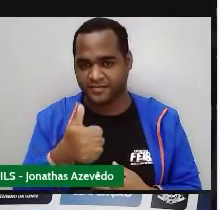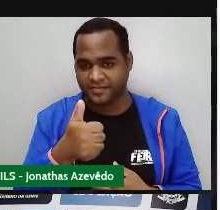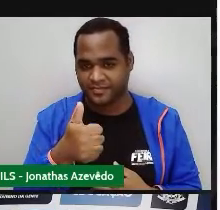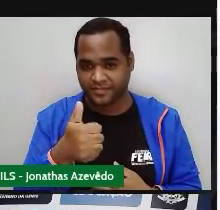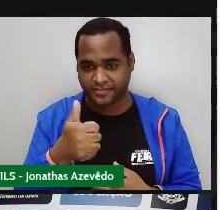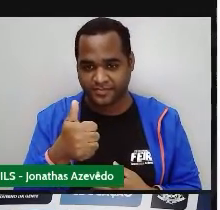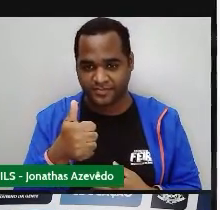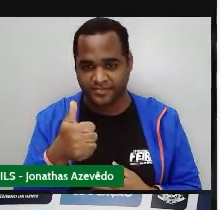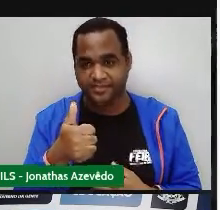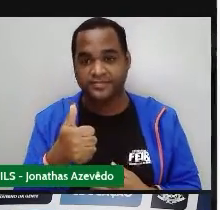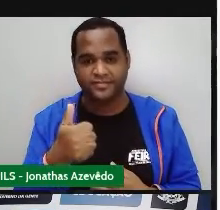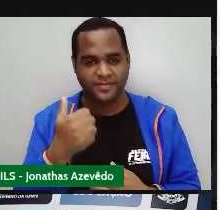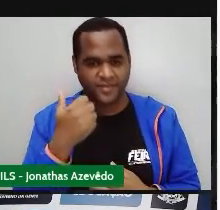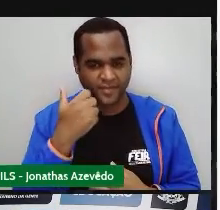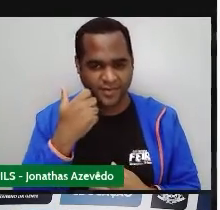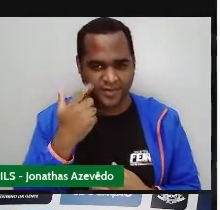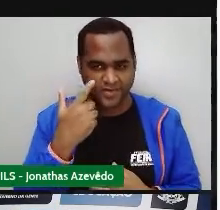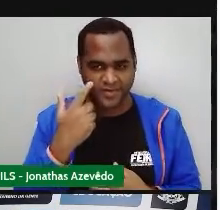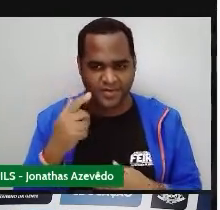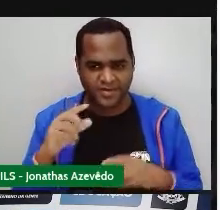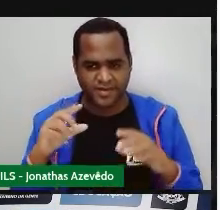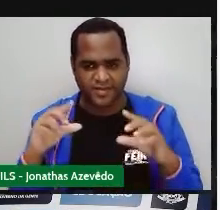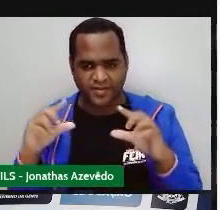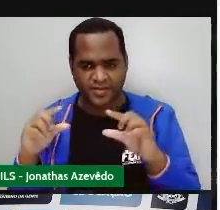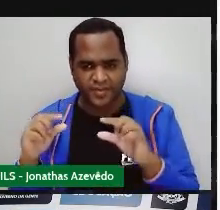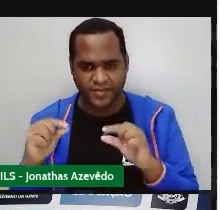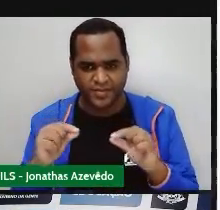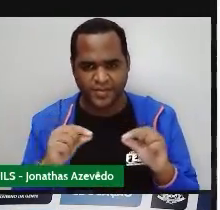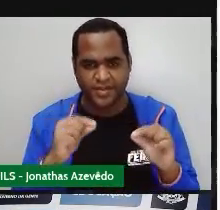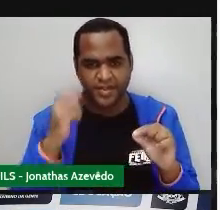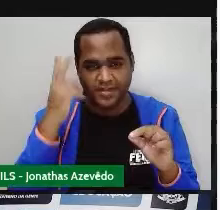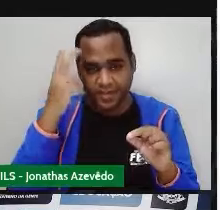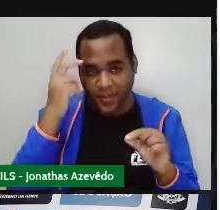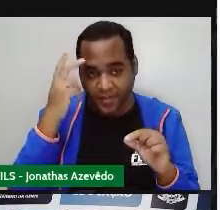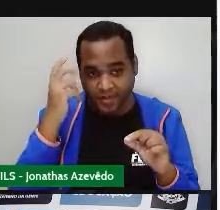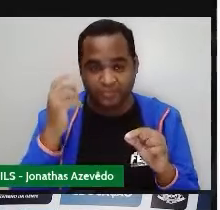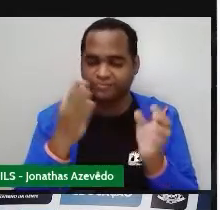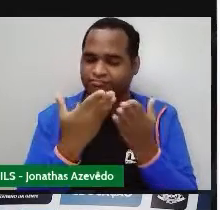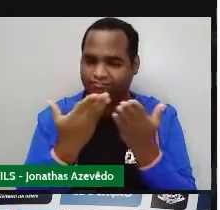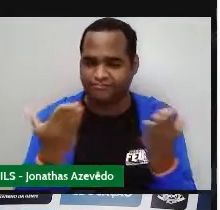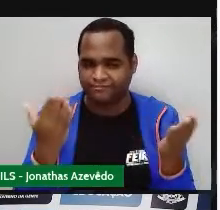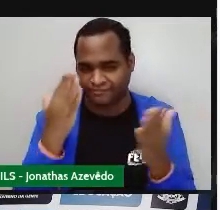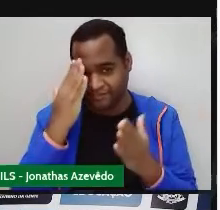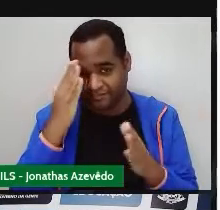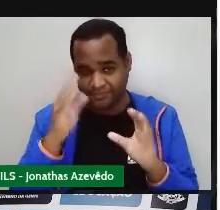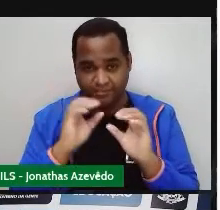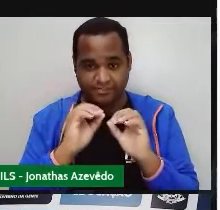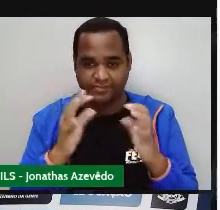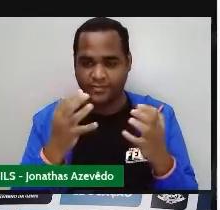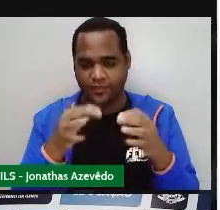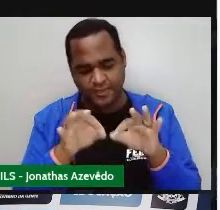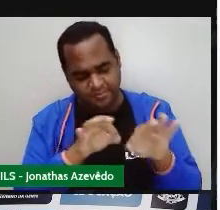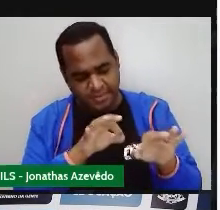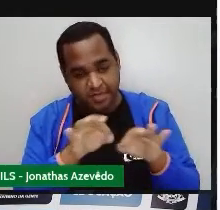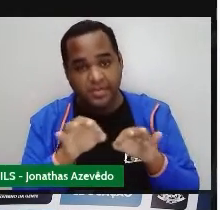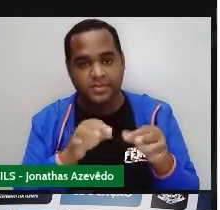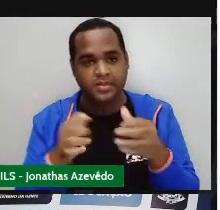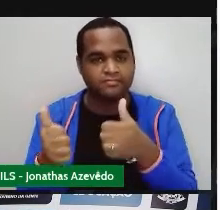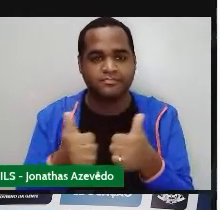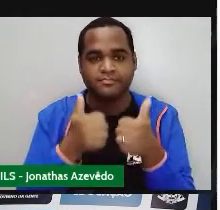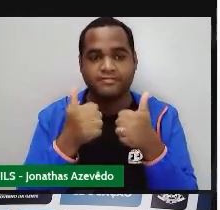e na verdade ficou meio bagunçadinho não tentar deixar assim mesmo normal Oi e aí a gente vai ajustando